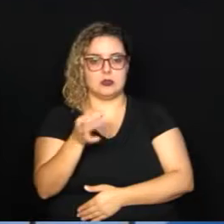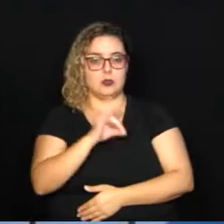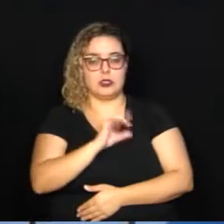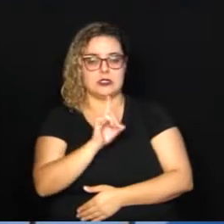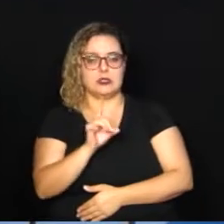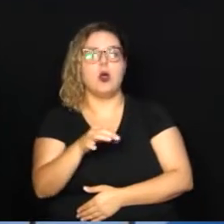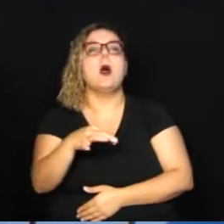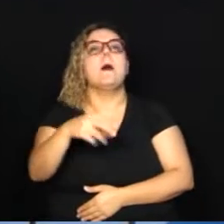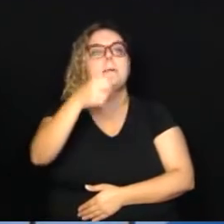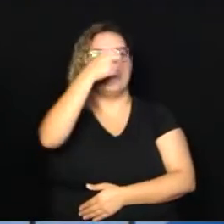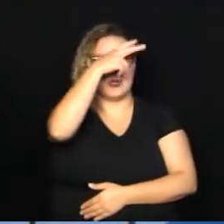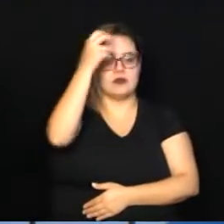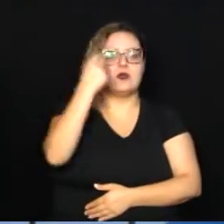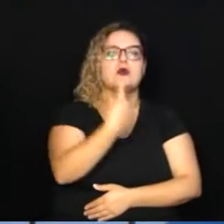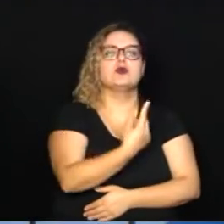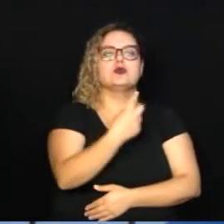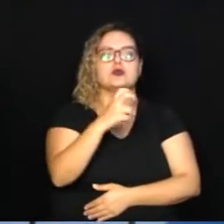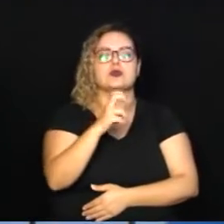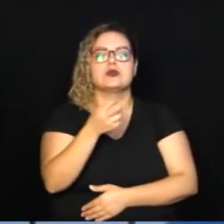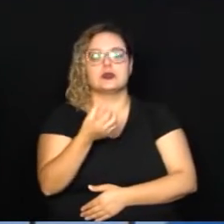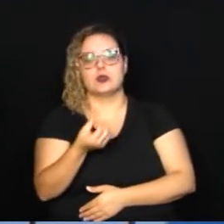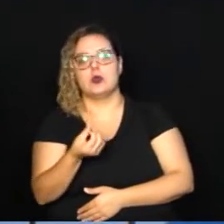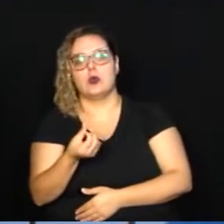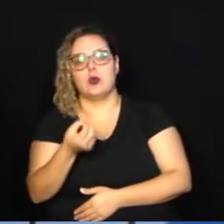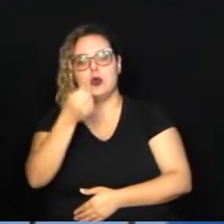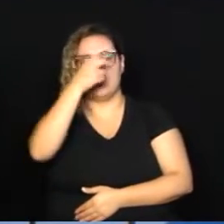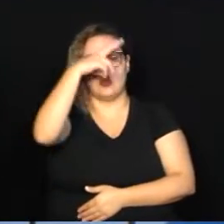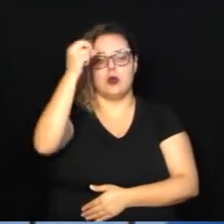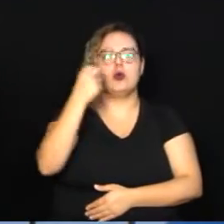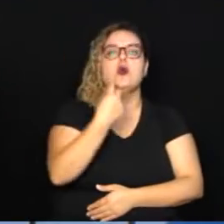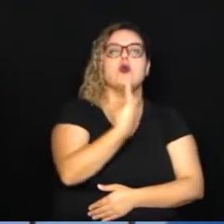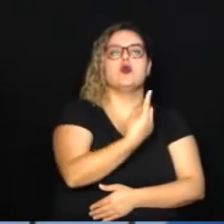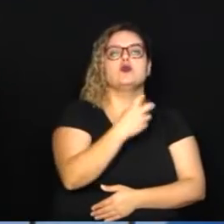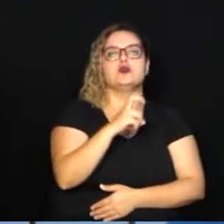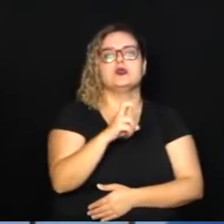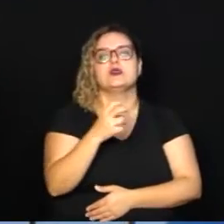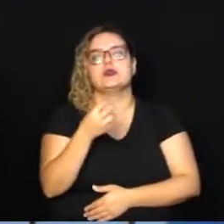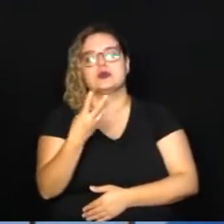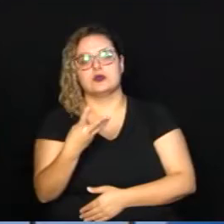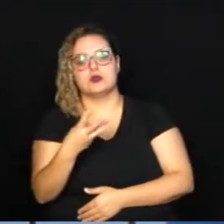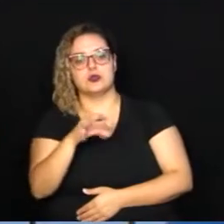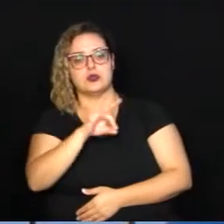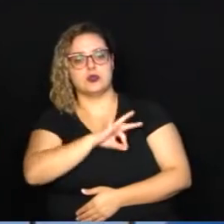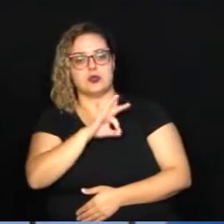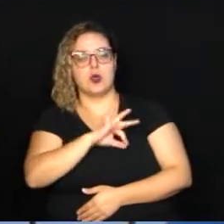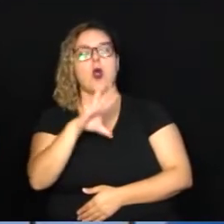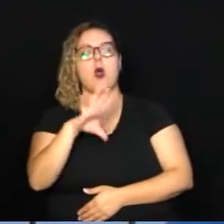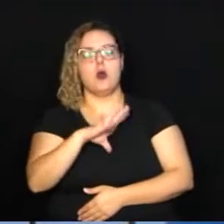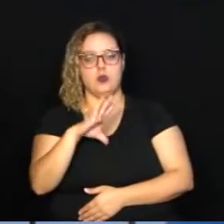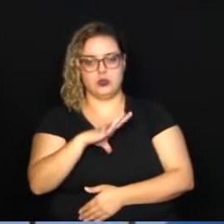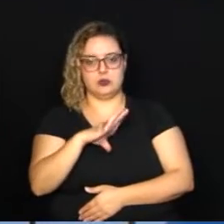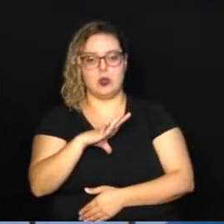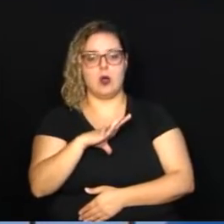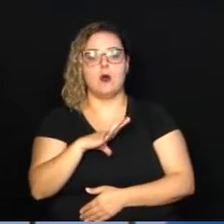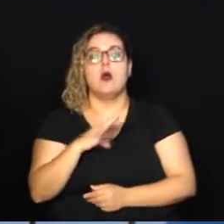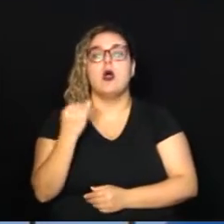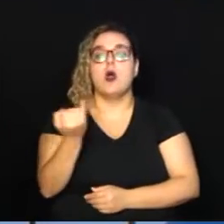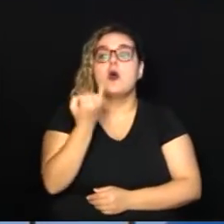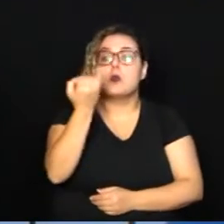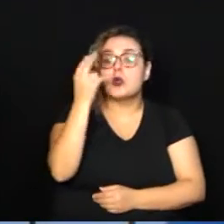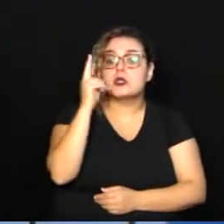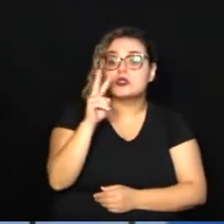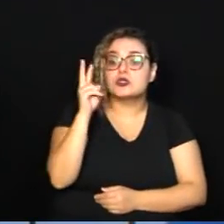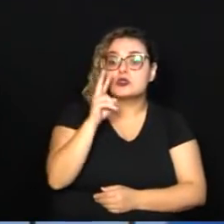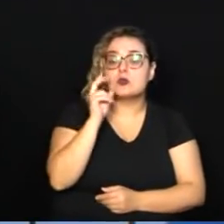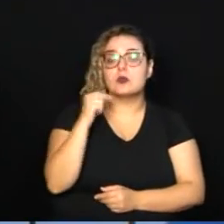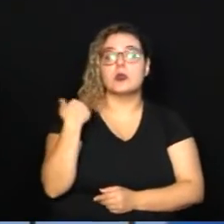Prefeitura de Campinas, 156 da Prefeitura e 153 da Guarda Municipal. É importante lembrar,